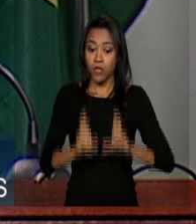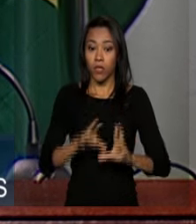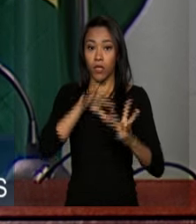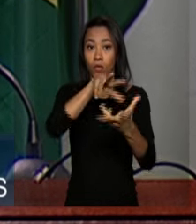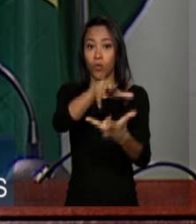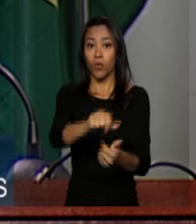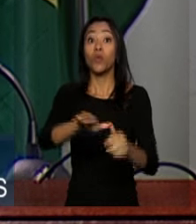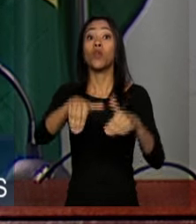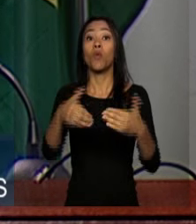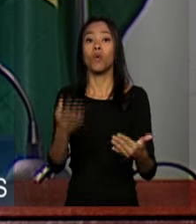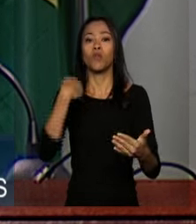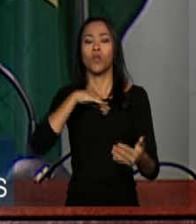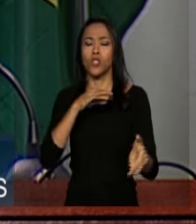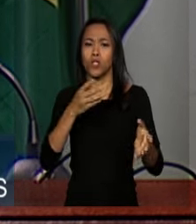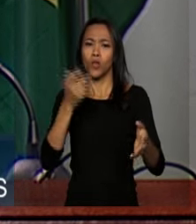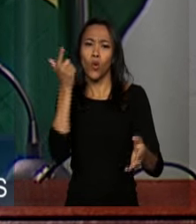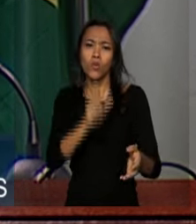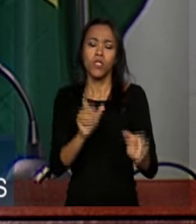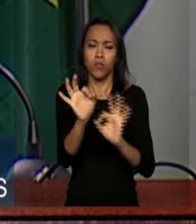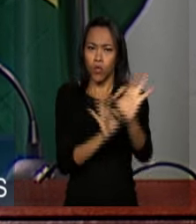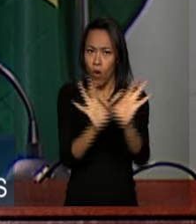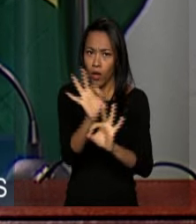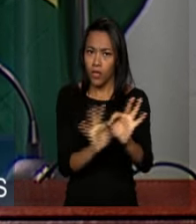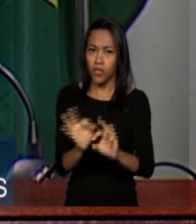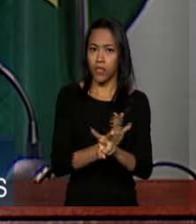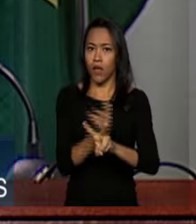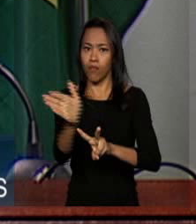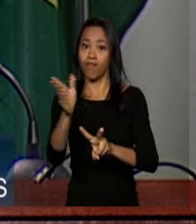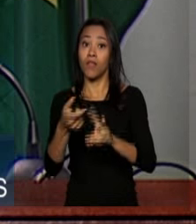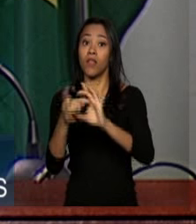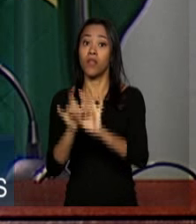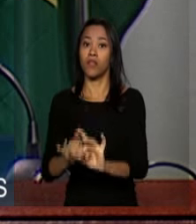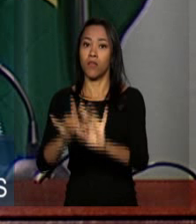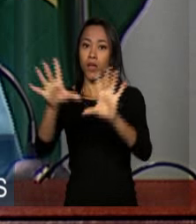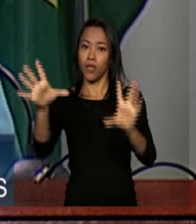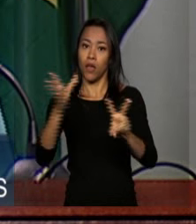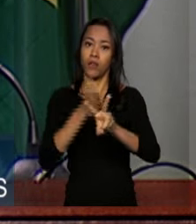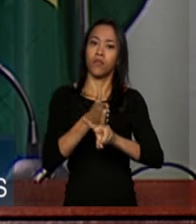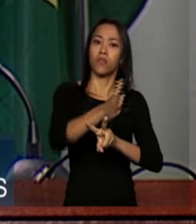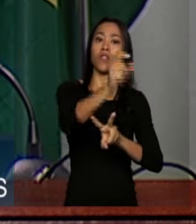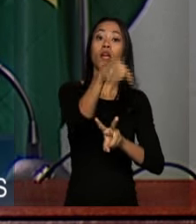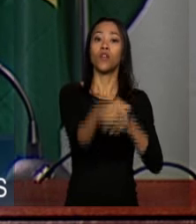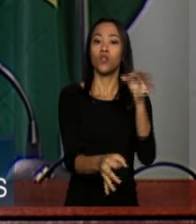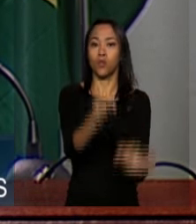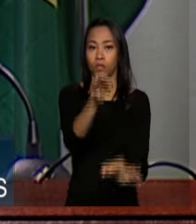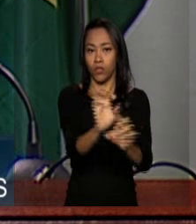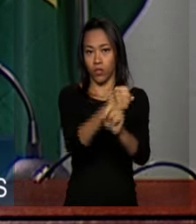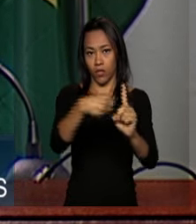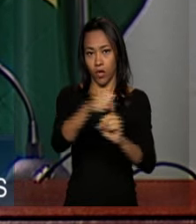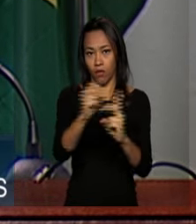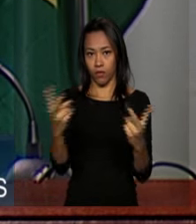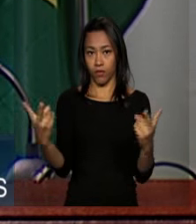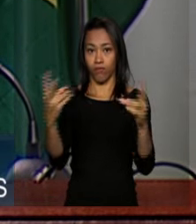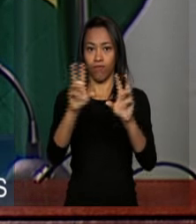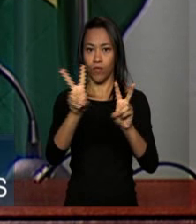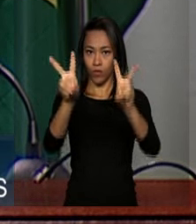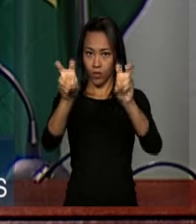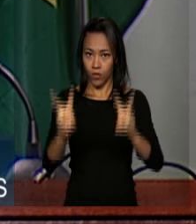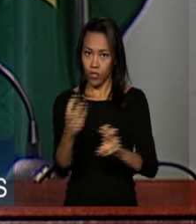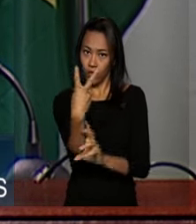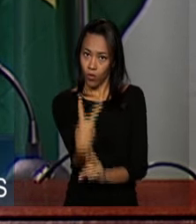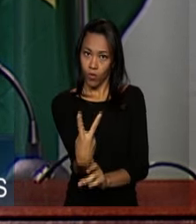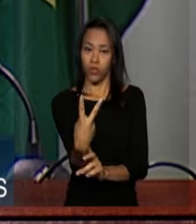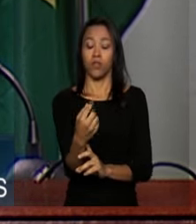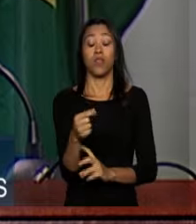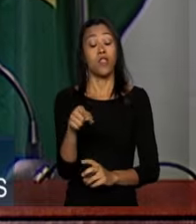unimos essas duas dimensões da democracia, a liberdade e a justiça social. A vocês